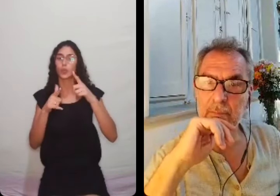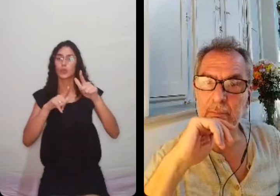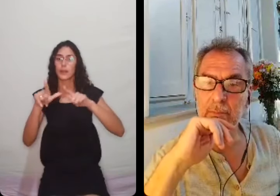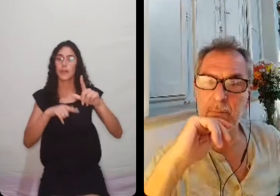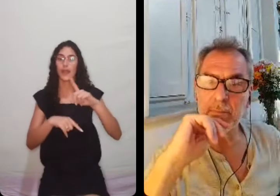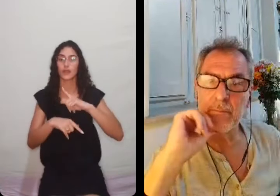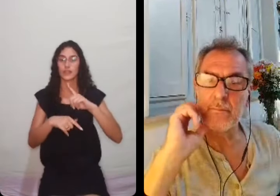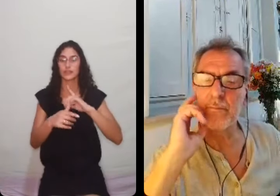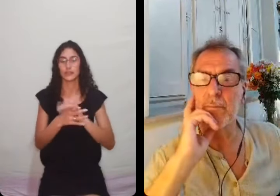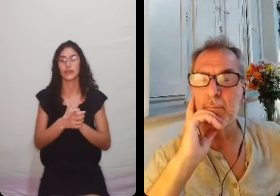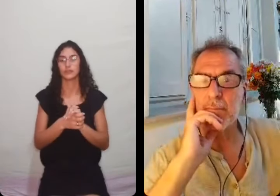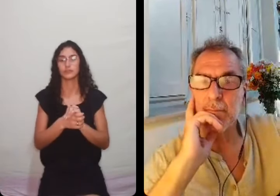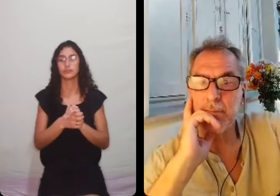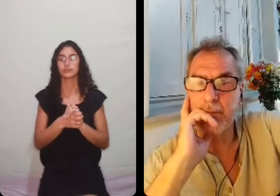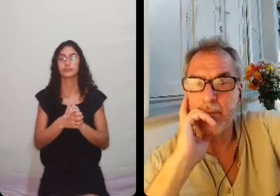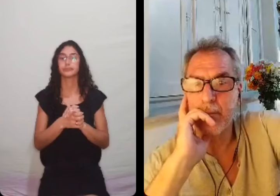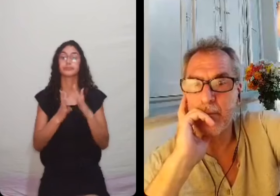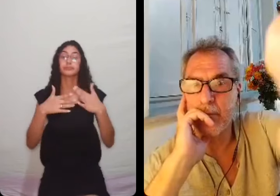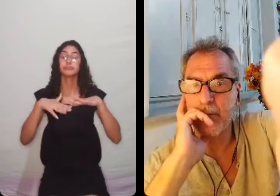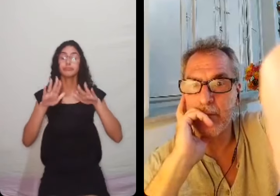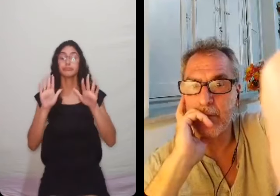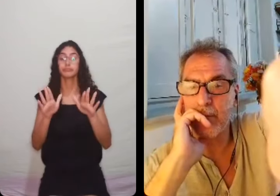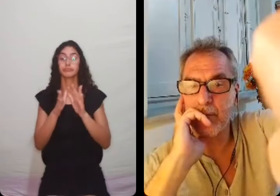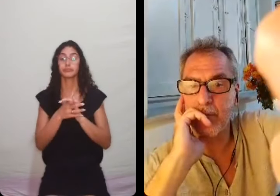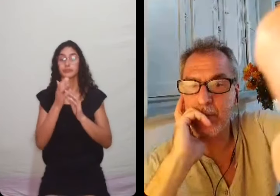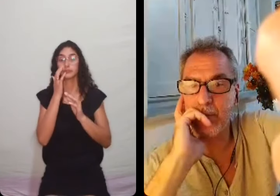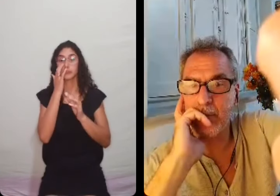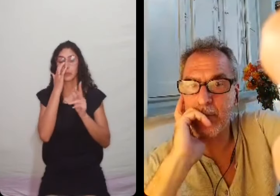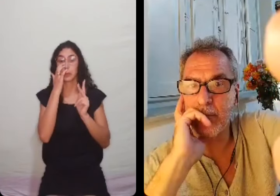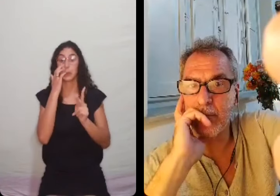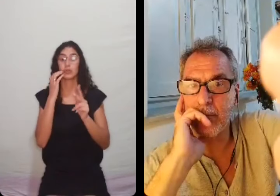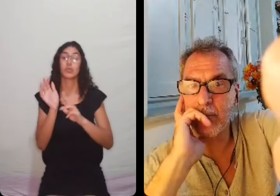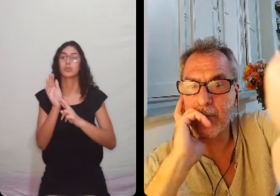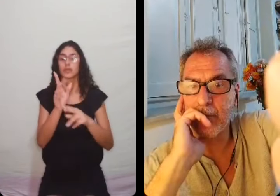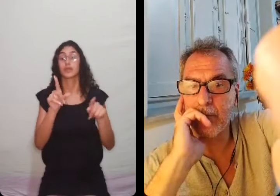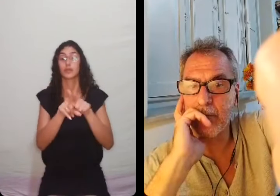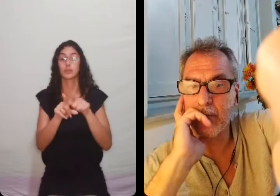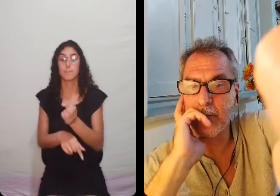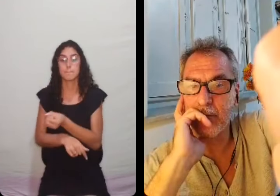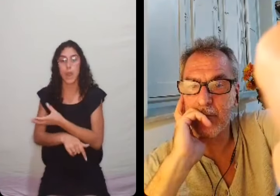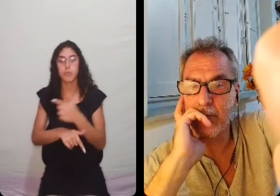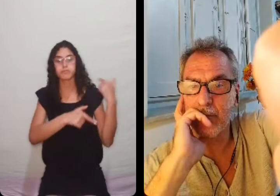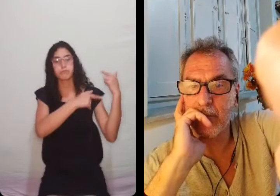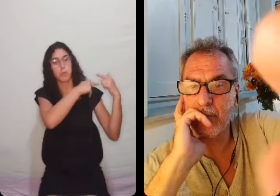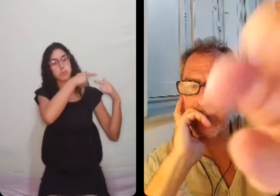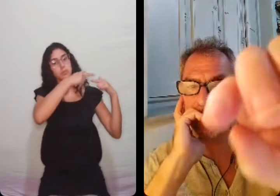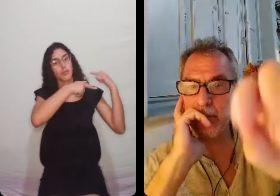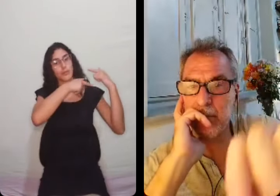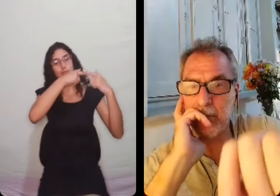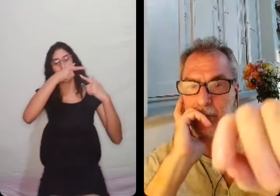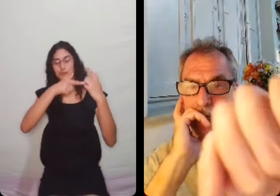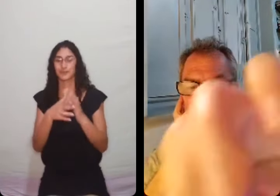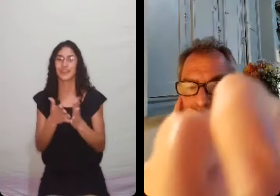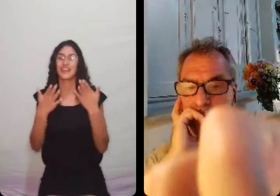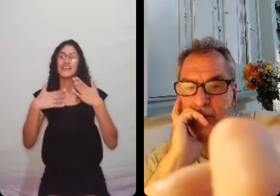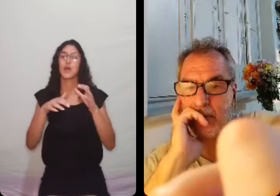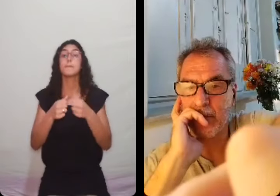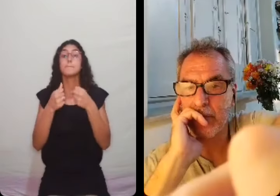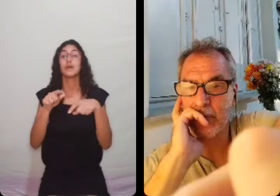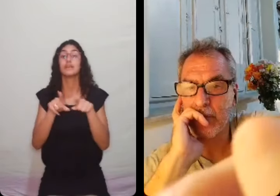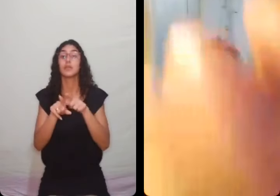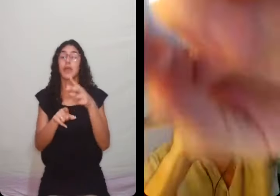do. Que continua passando para novas gerações. E aí, então. Vocês podem ver também.